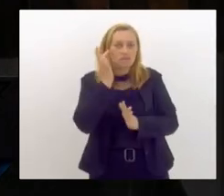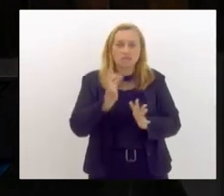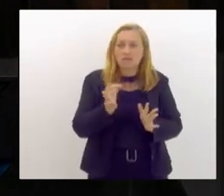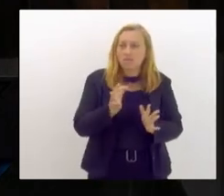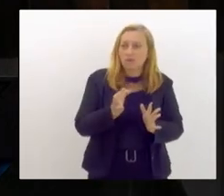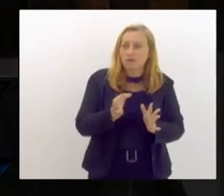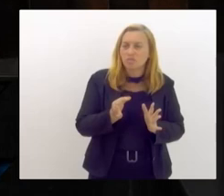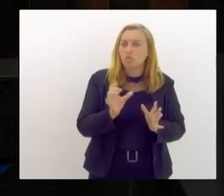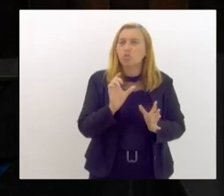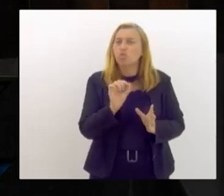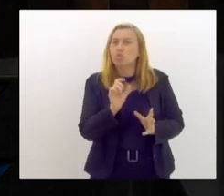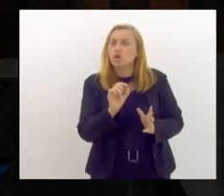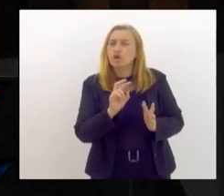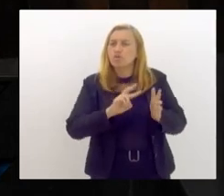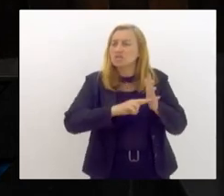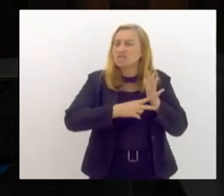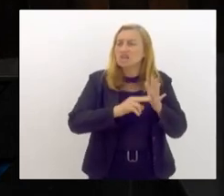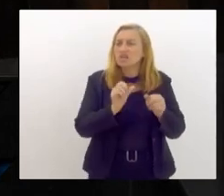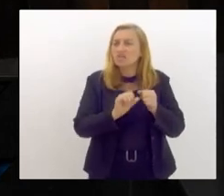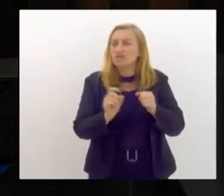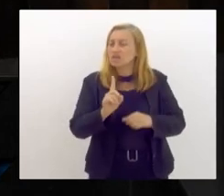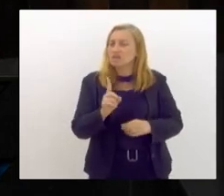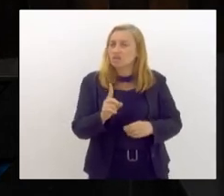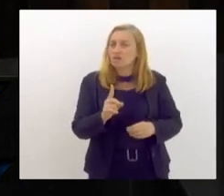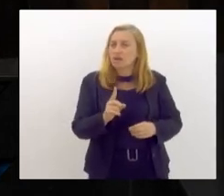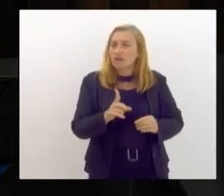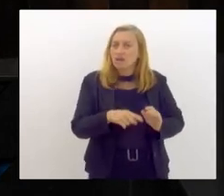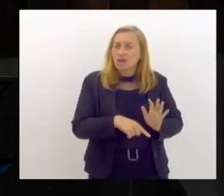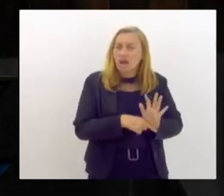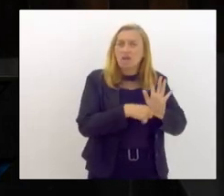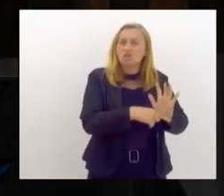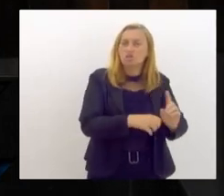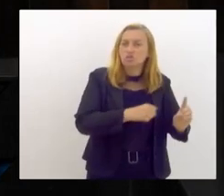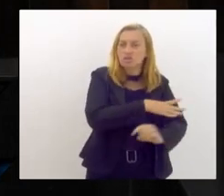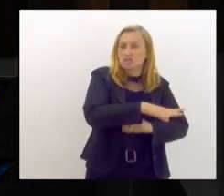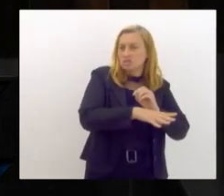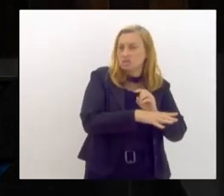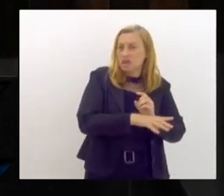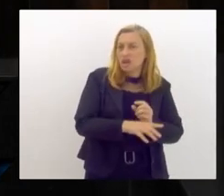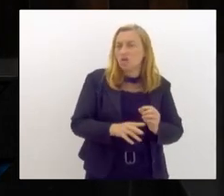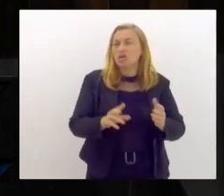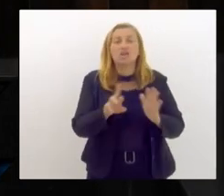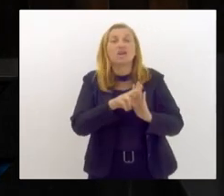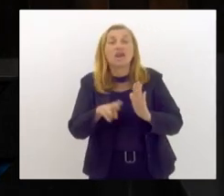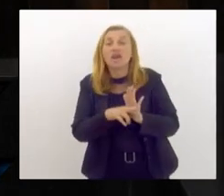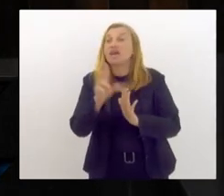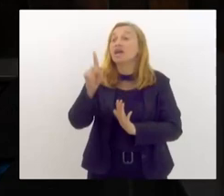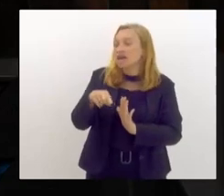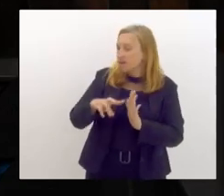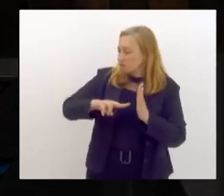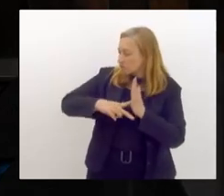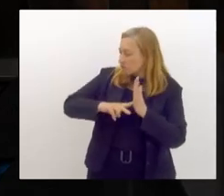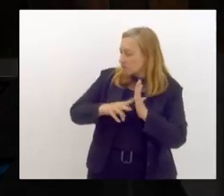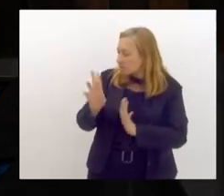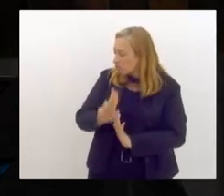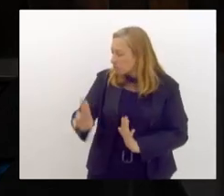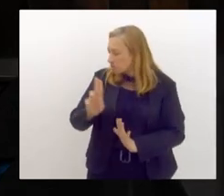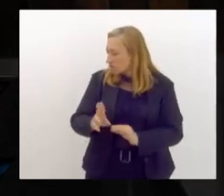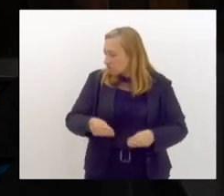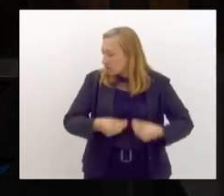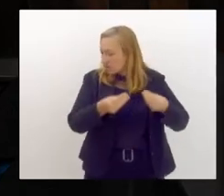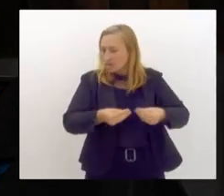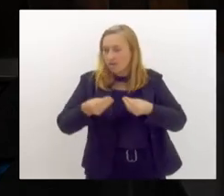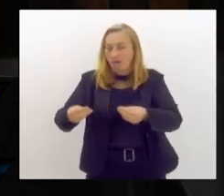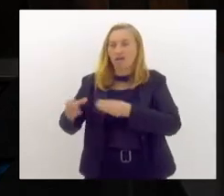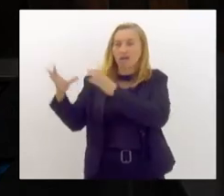esse sindicato, que não é a autoridade da assistência social local, que critério é esse que o sindicato estava utilizando para entregar as